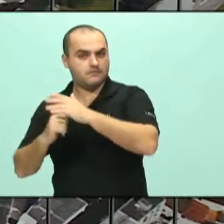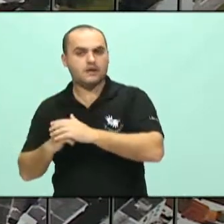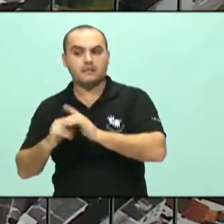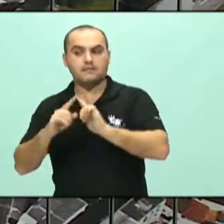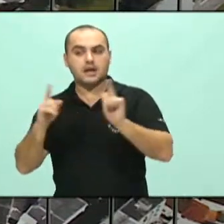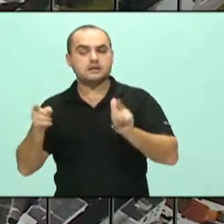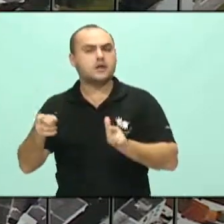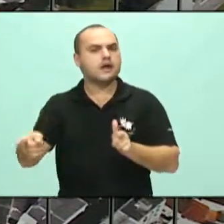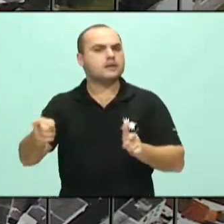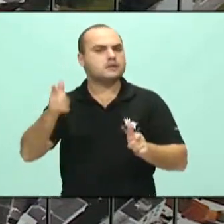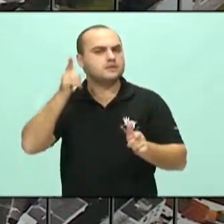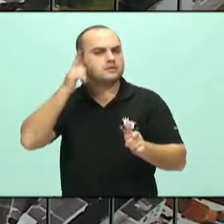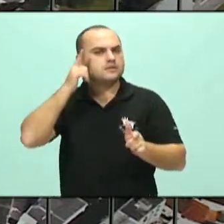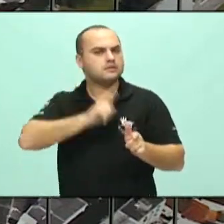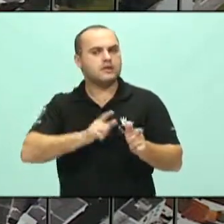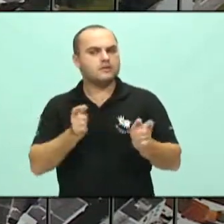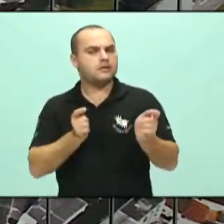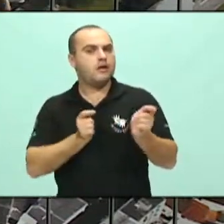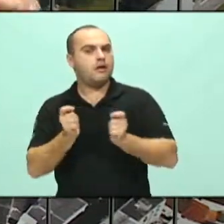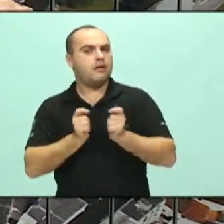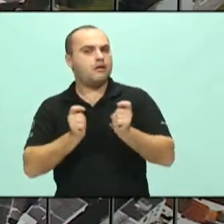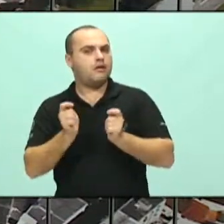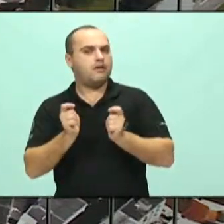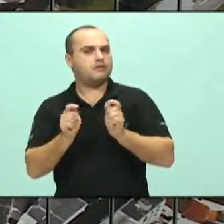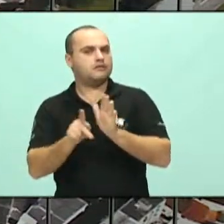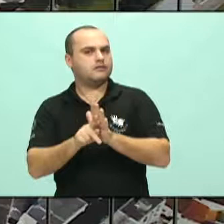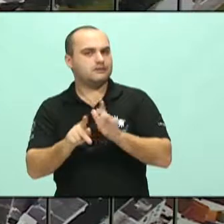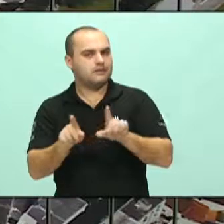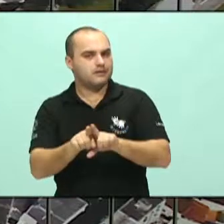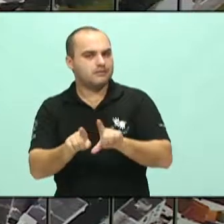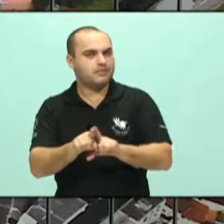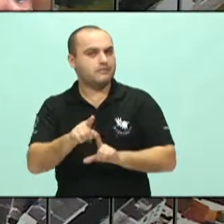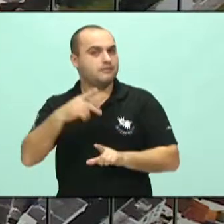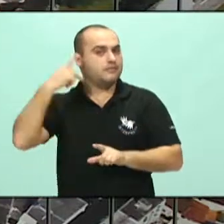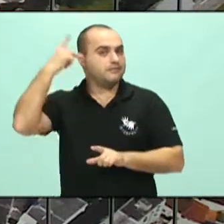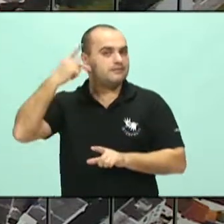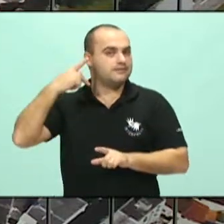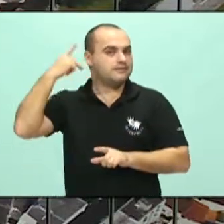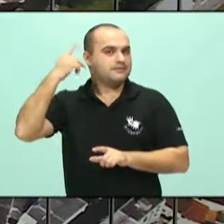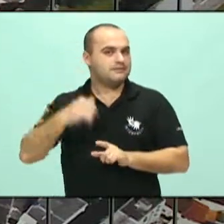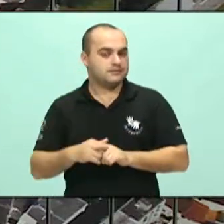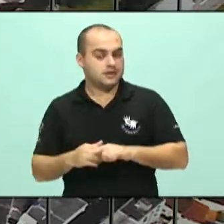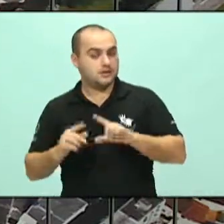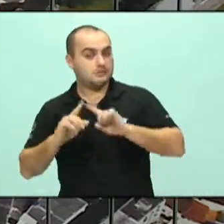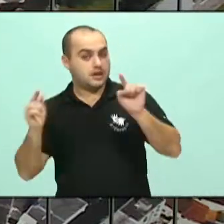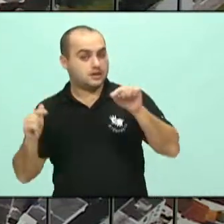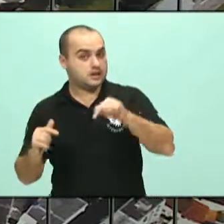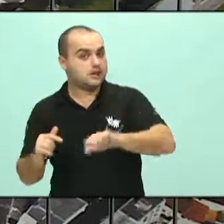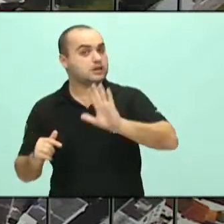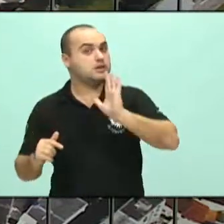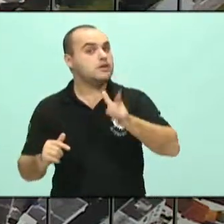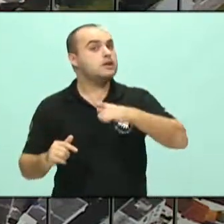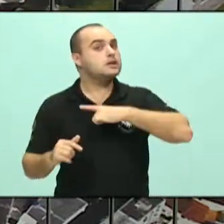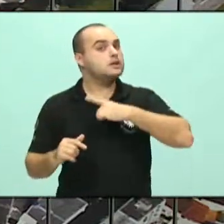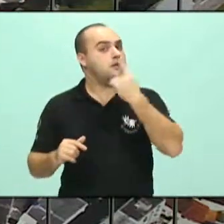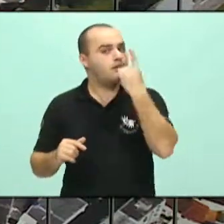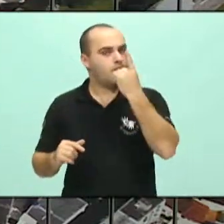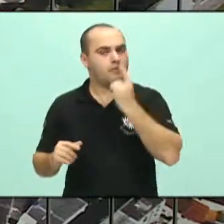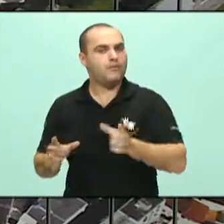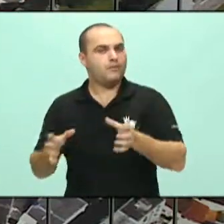se sobressaíram econômica e politicamente também. Mas aqui também já havia um grupo